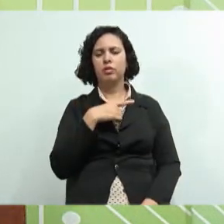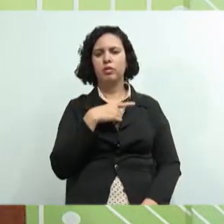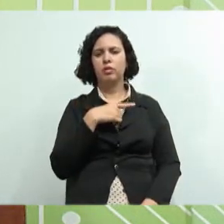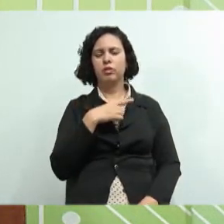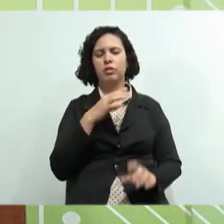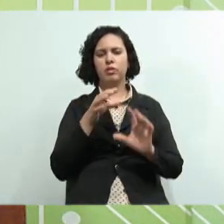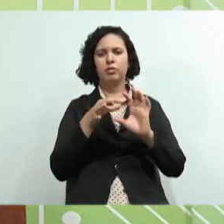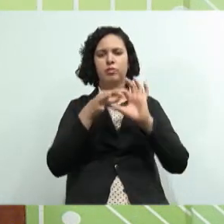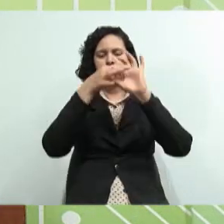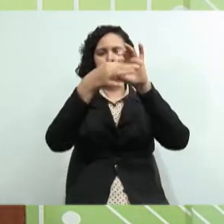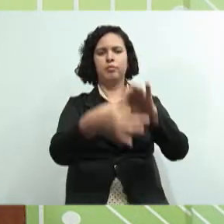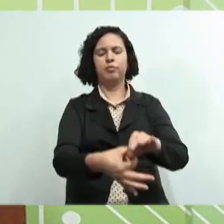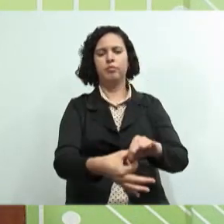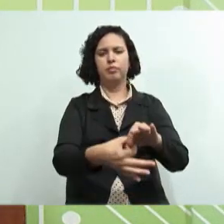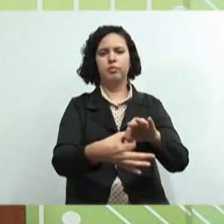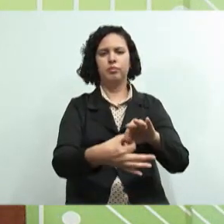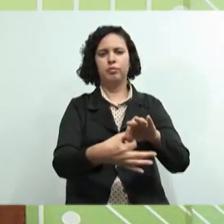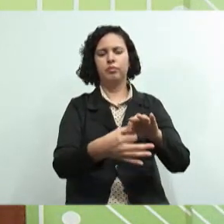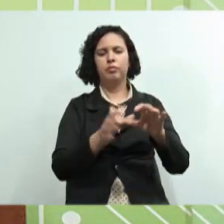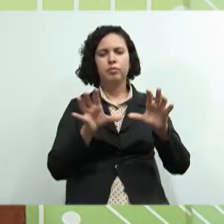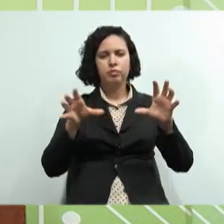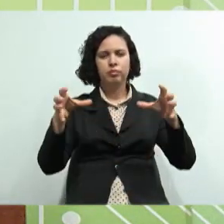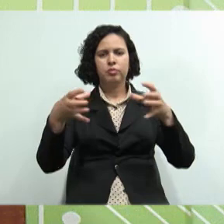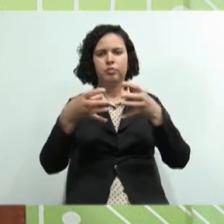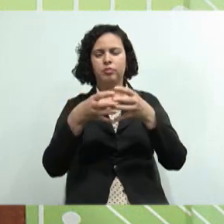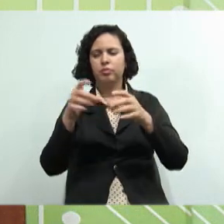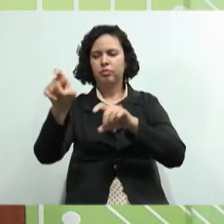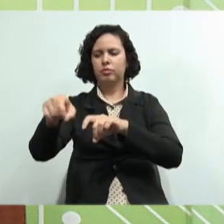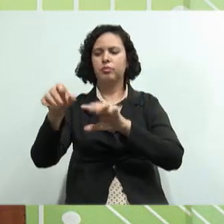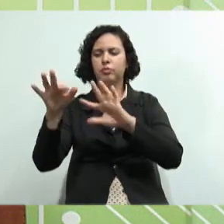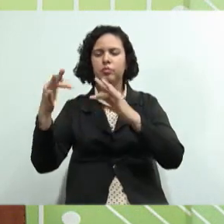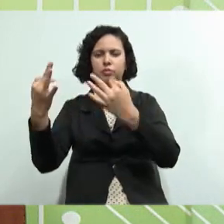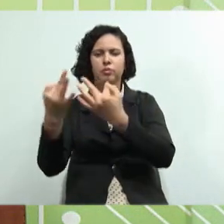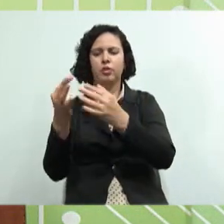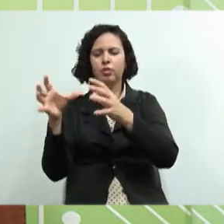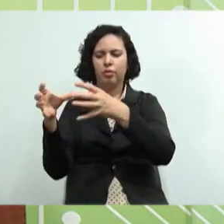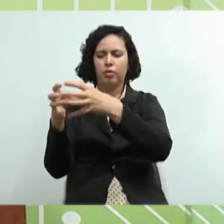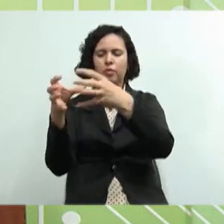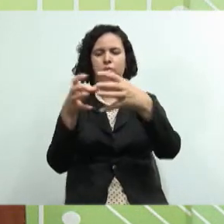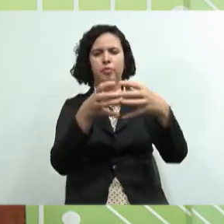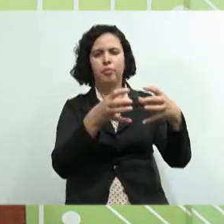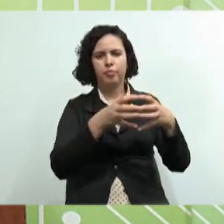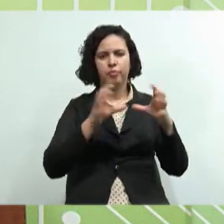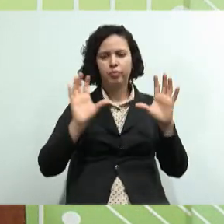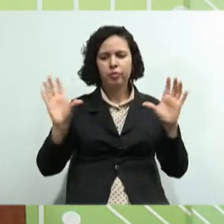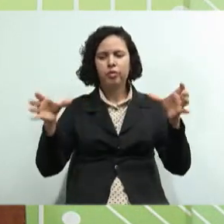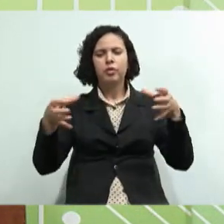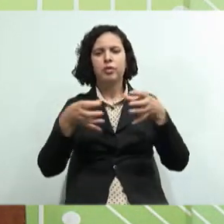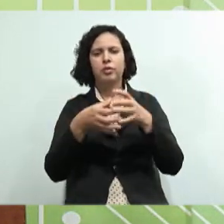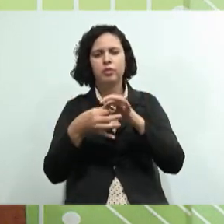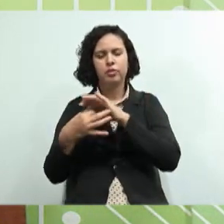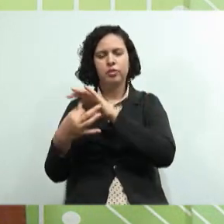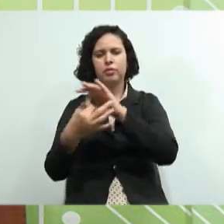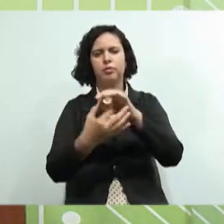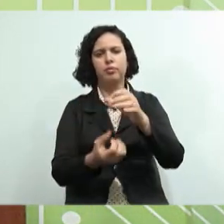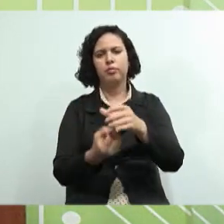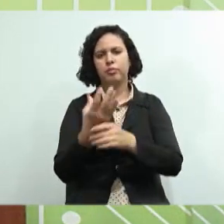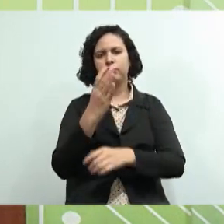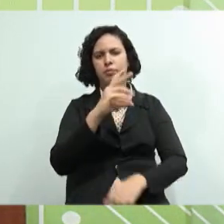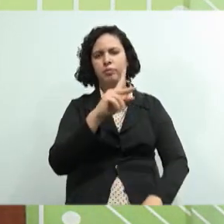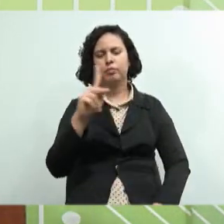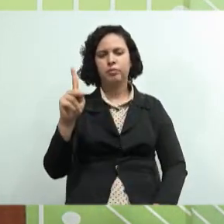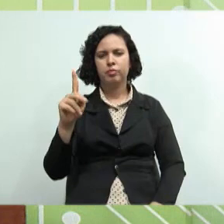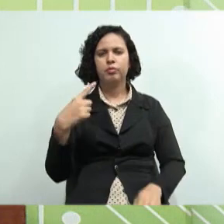familiar se junte com outros agricultores familiares e forme uma cooperativa, porque isso traz vantagens para o